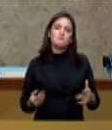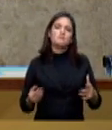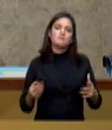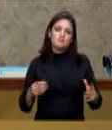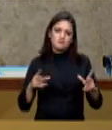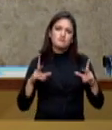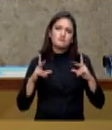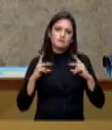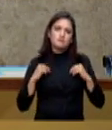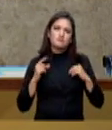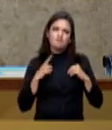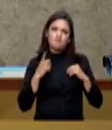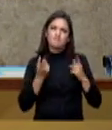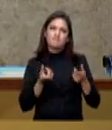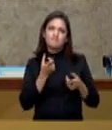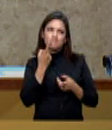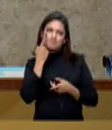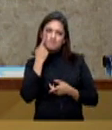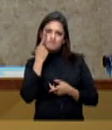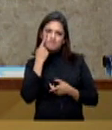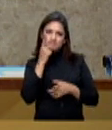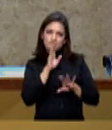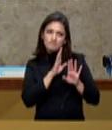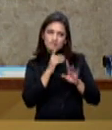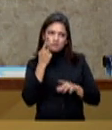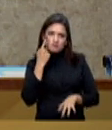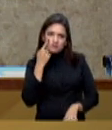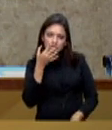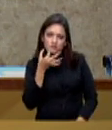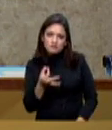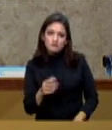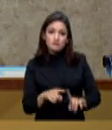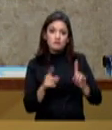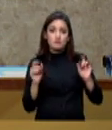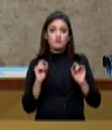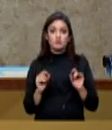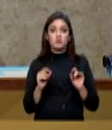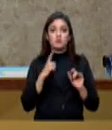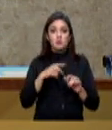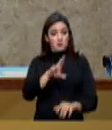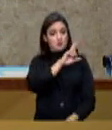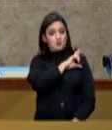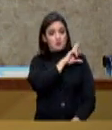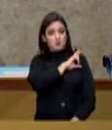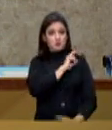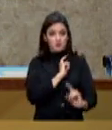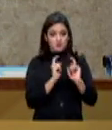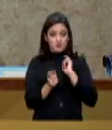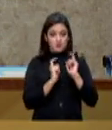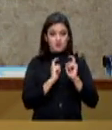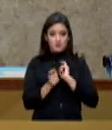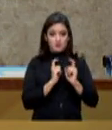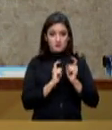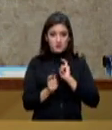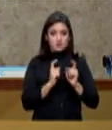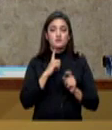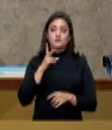observância aqui no contexto de subdelegação a responsabilidade perante a administração pública